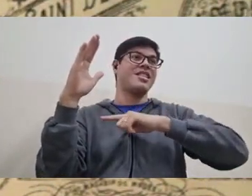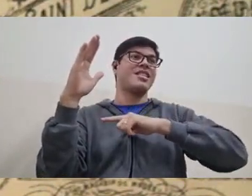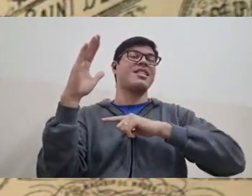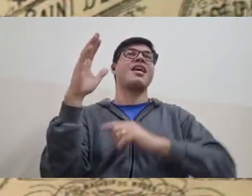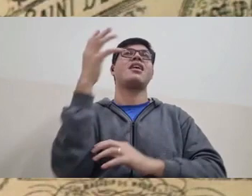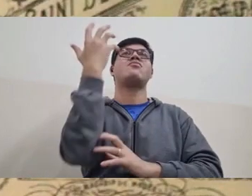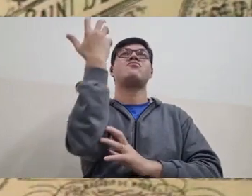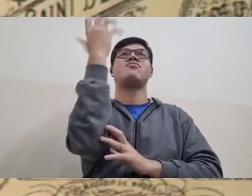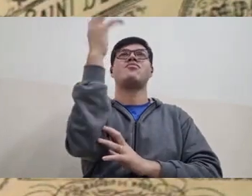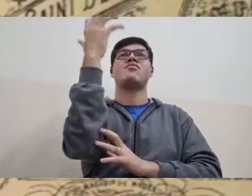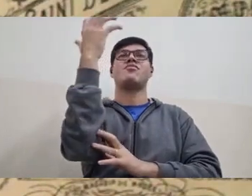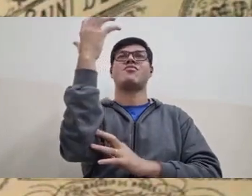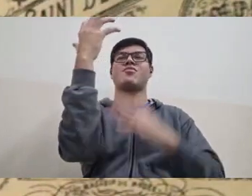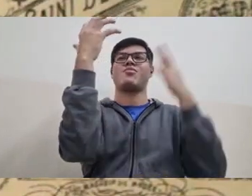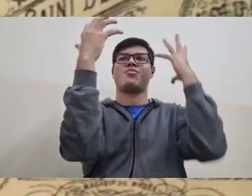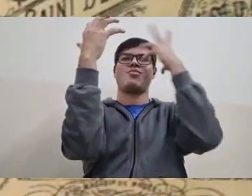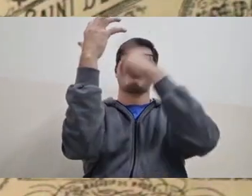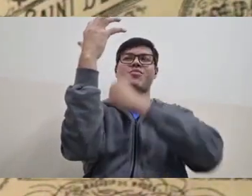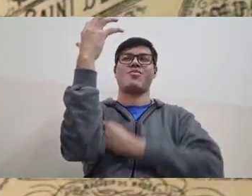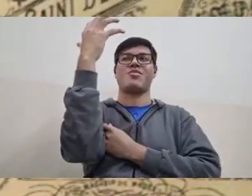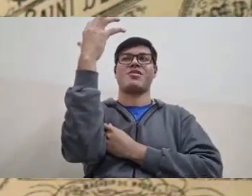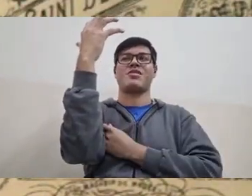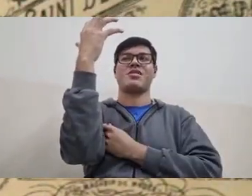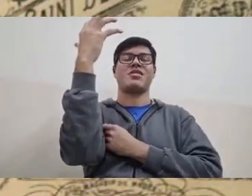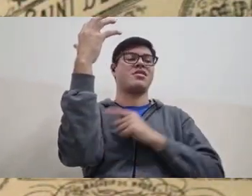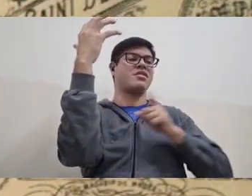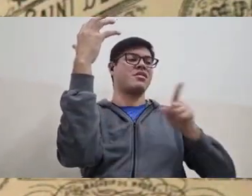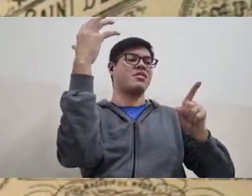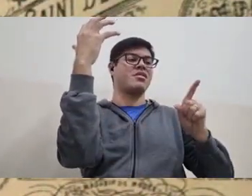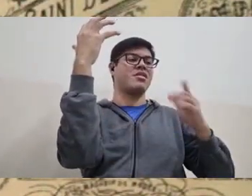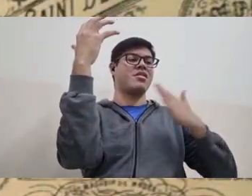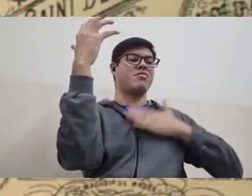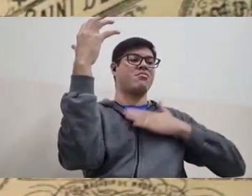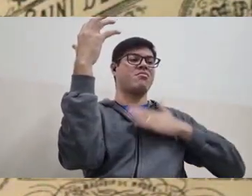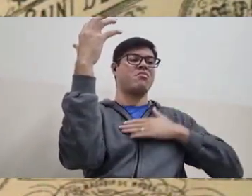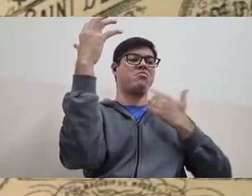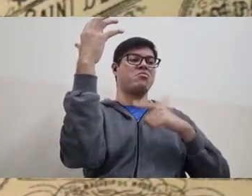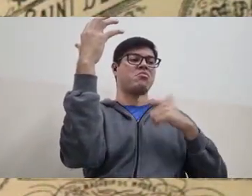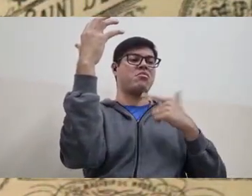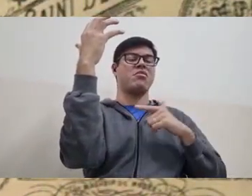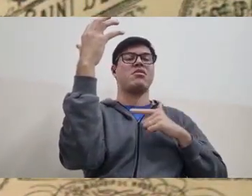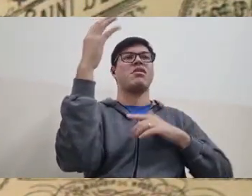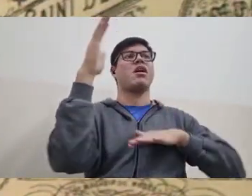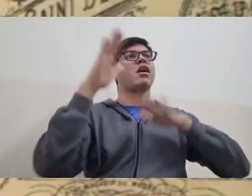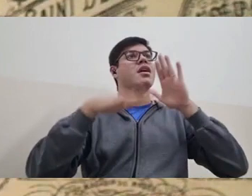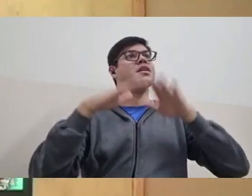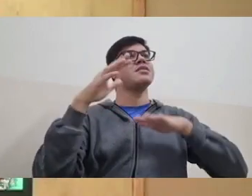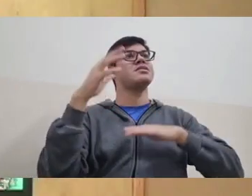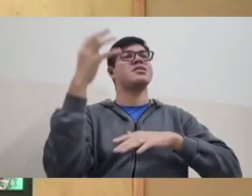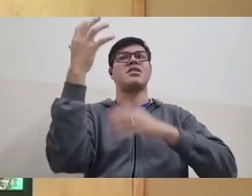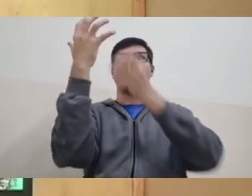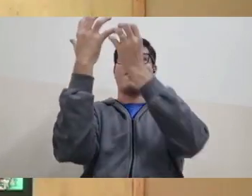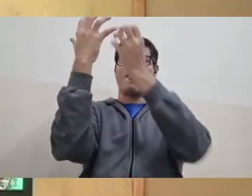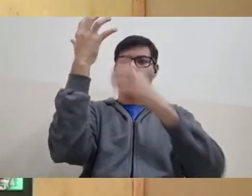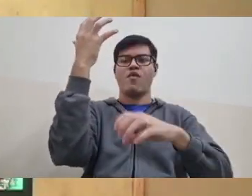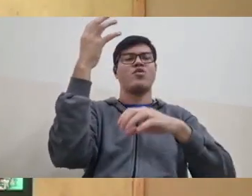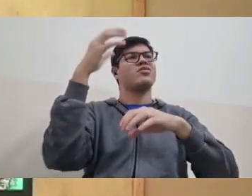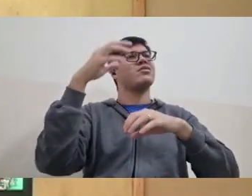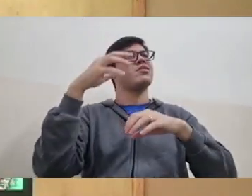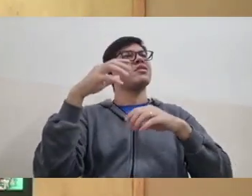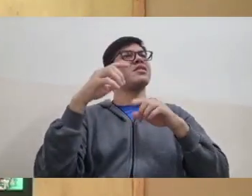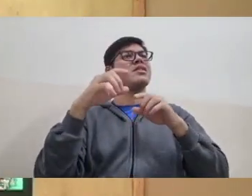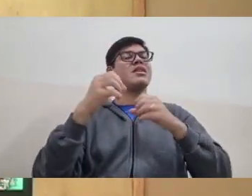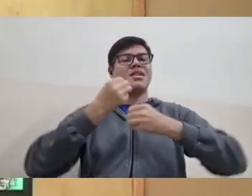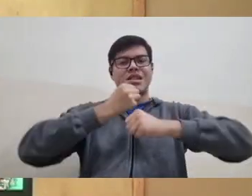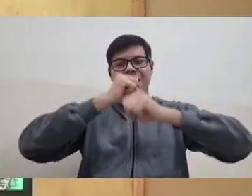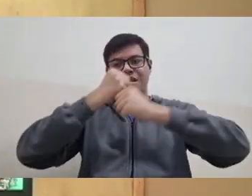vizinho, né? Mas ter a paciência e entender que a árvore cai folha, cai fruto, e que você precisa limpar aquilo, que você